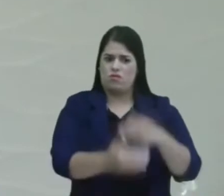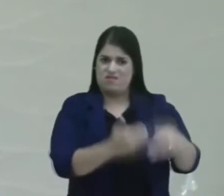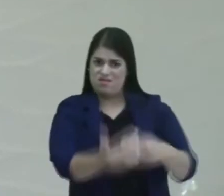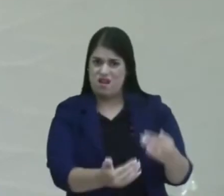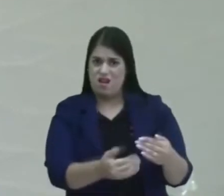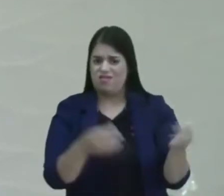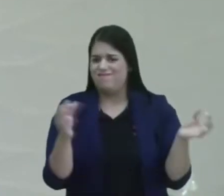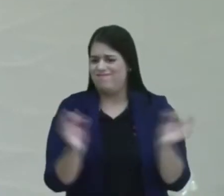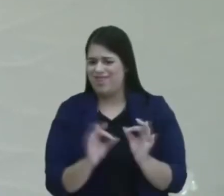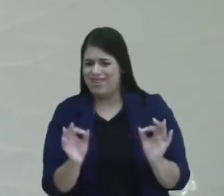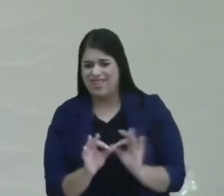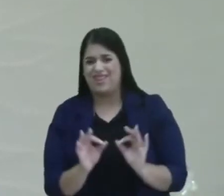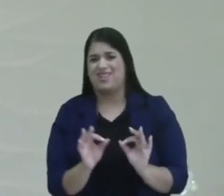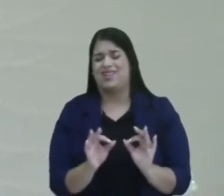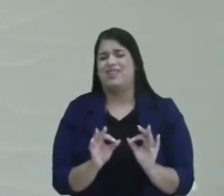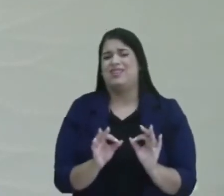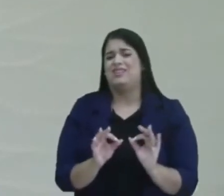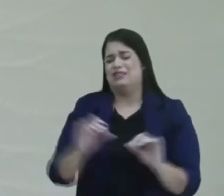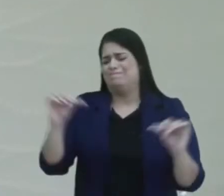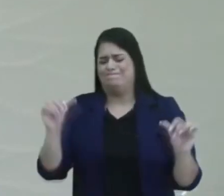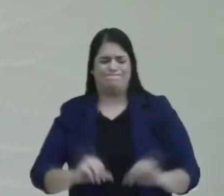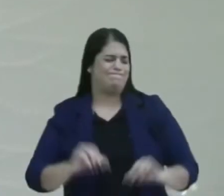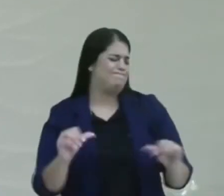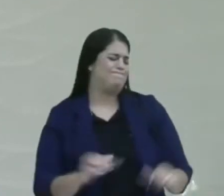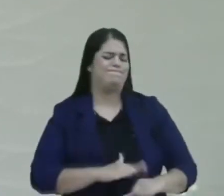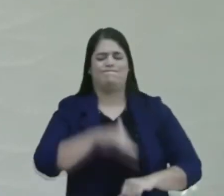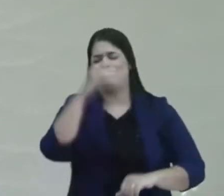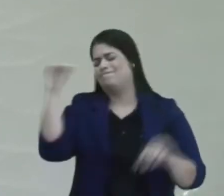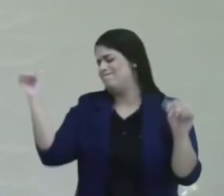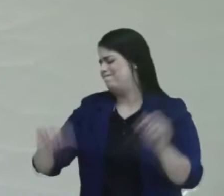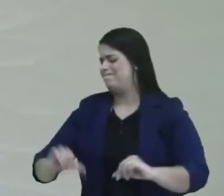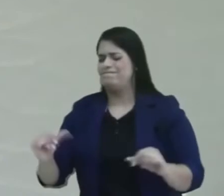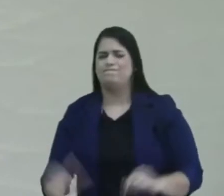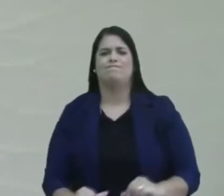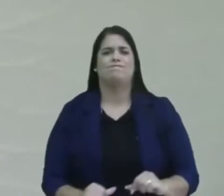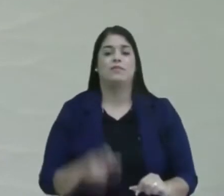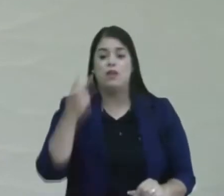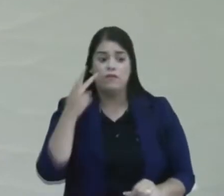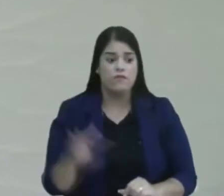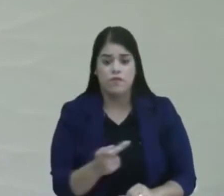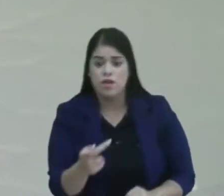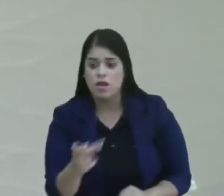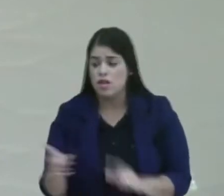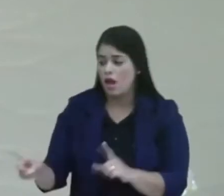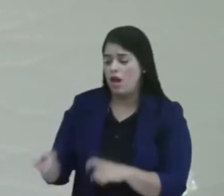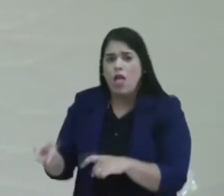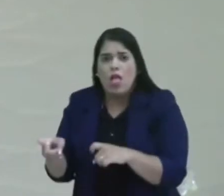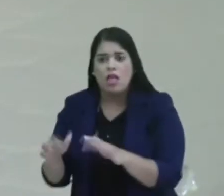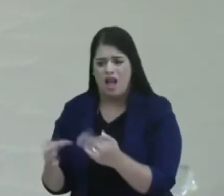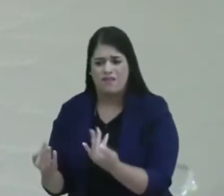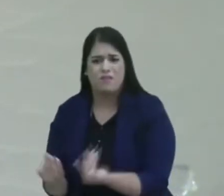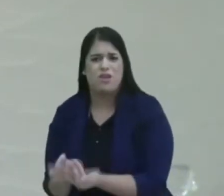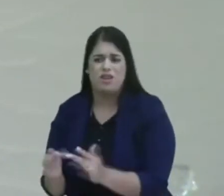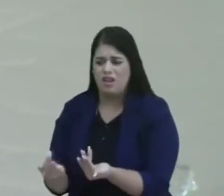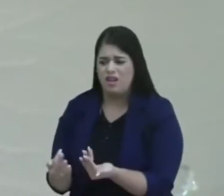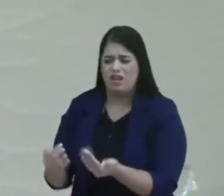certeza que os prejuízos serão ainda maiores. A gente tem andado aí nas comunidades, tem visto quantas famílias passando